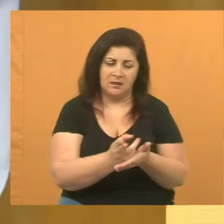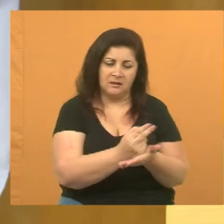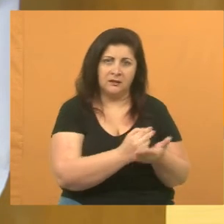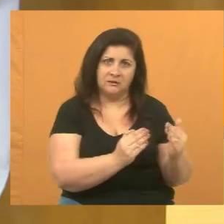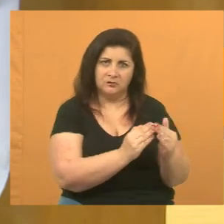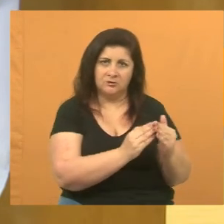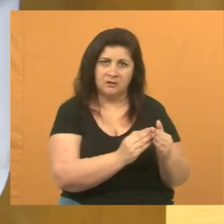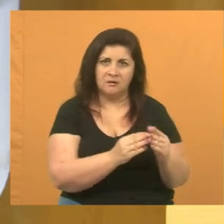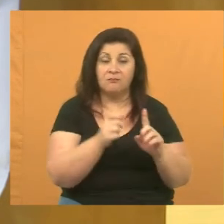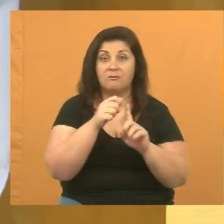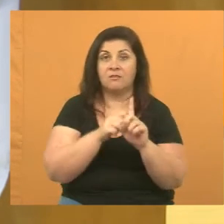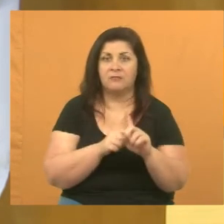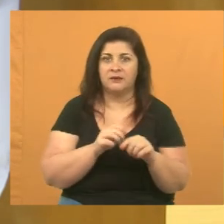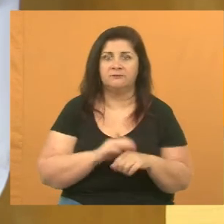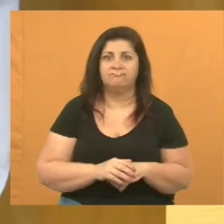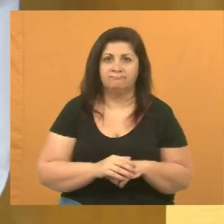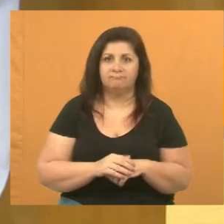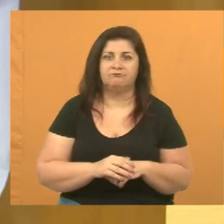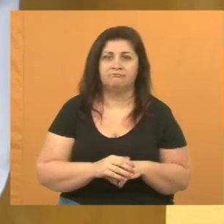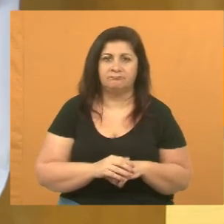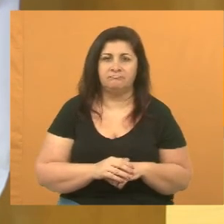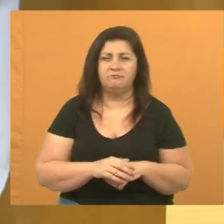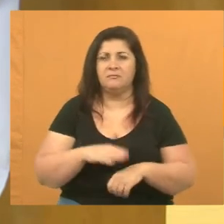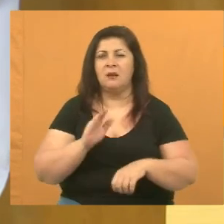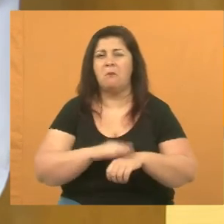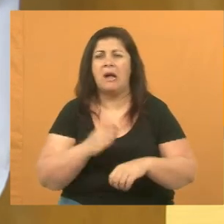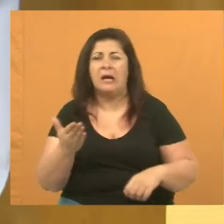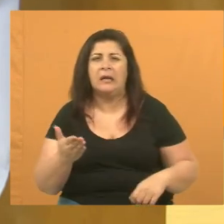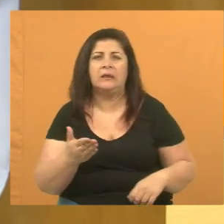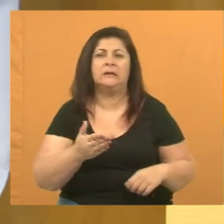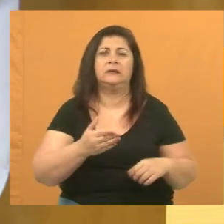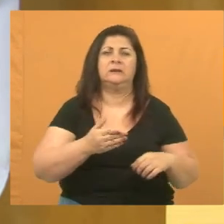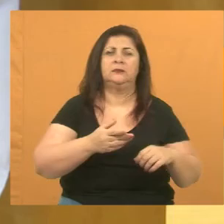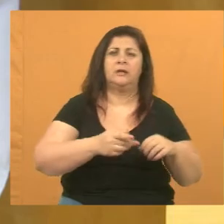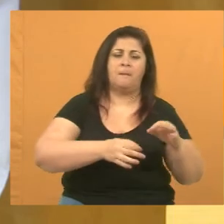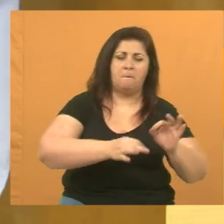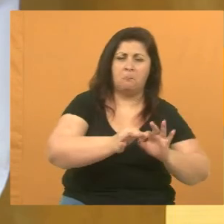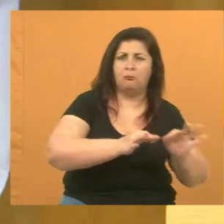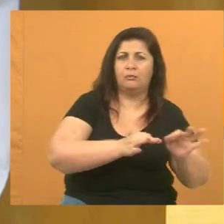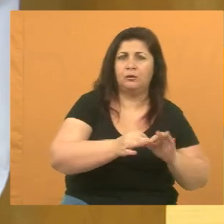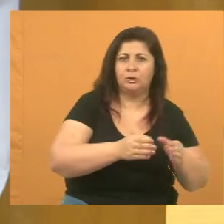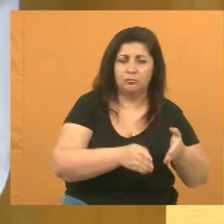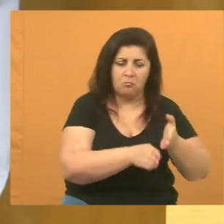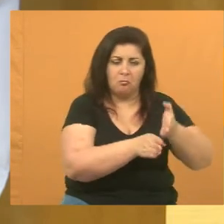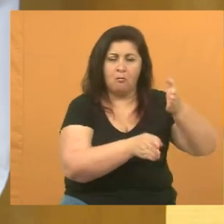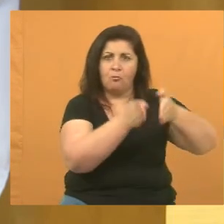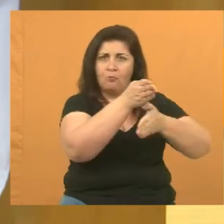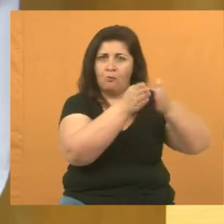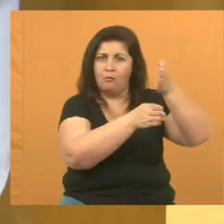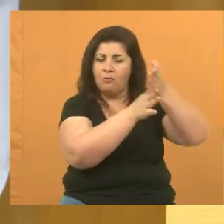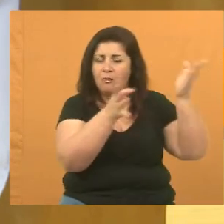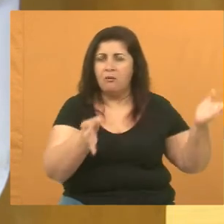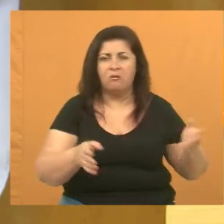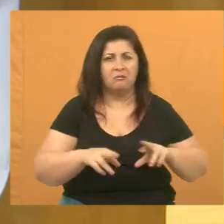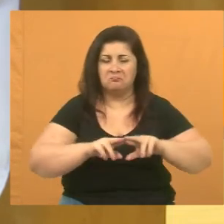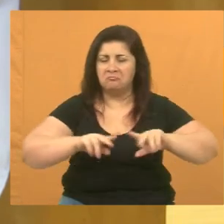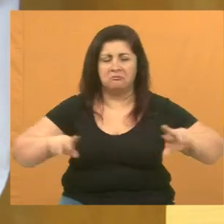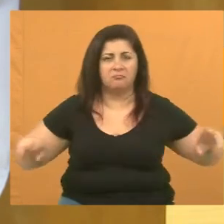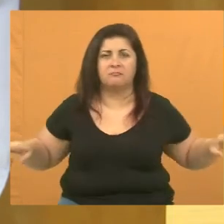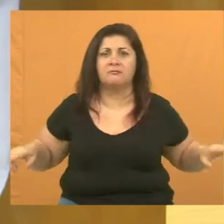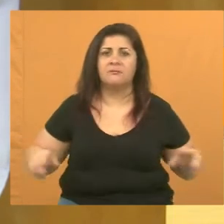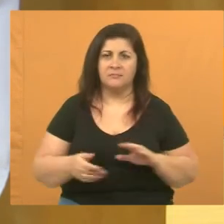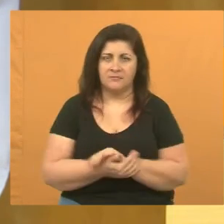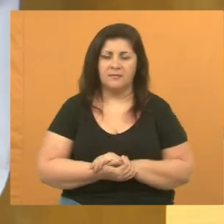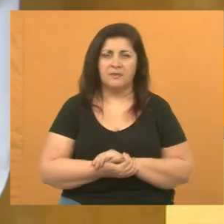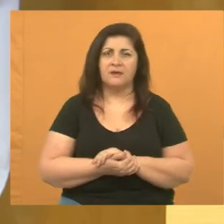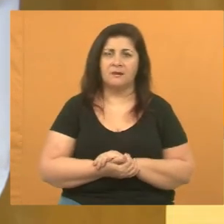plantas por mês, muito mais. E fora os projetos de muro de arrimo e outras coisas, né? Fossa séptica e várias coisas